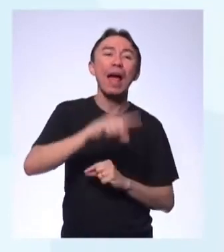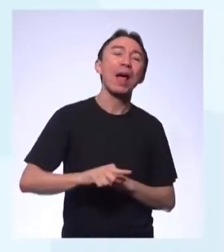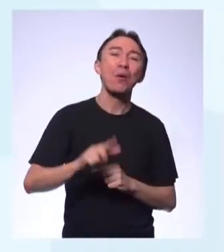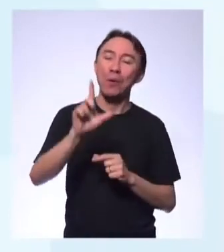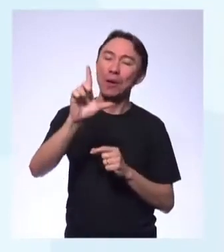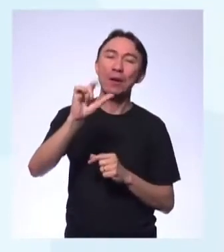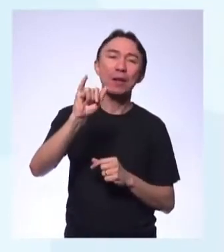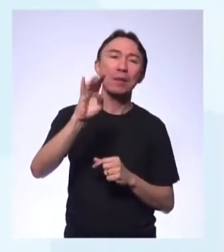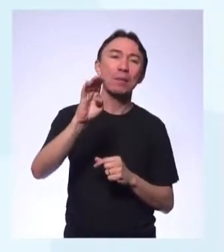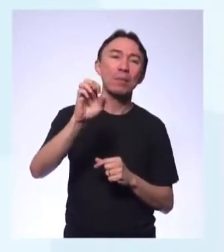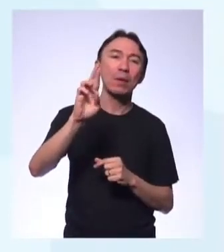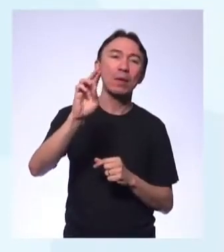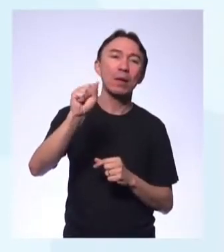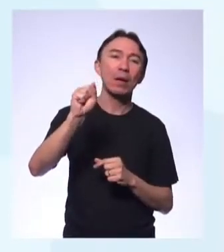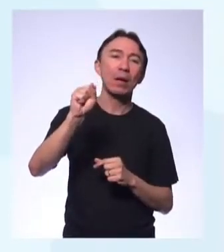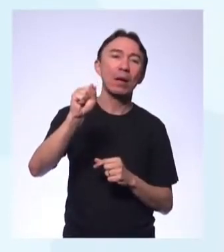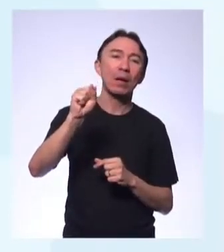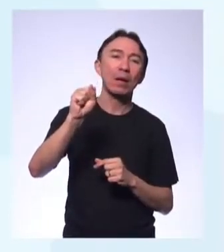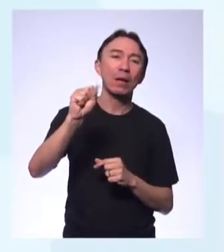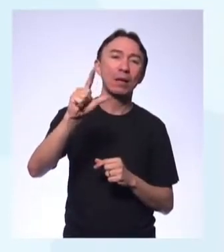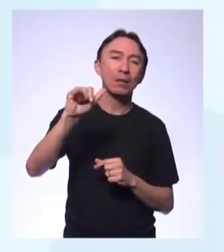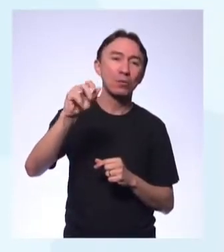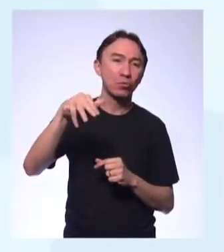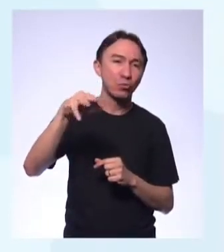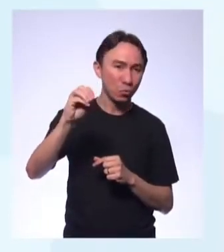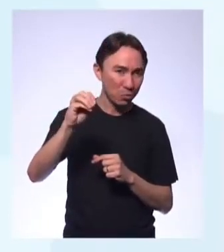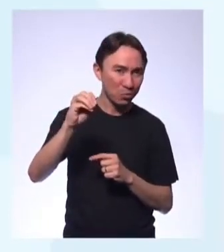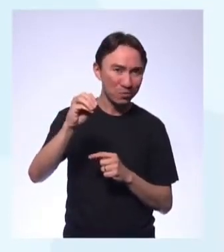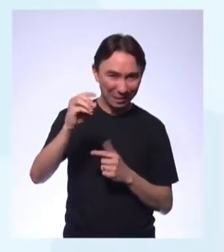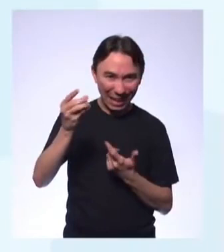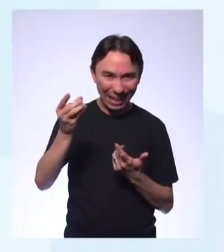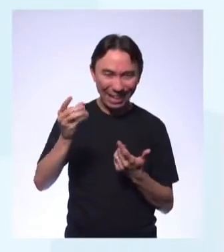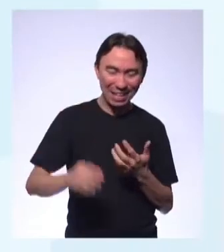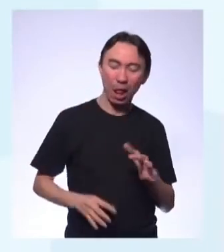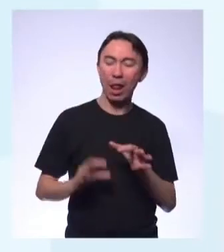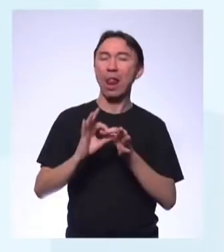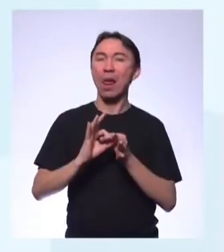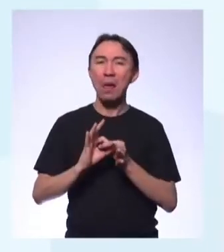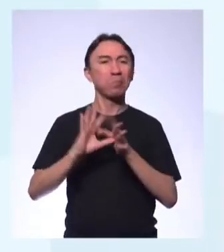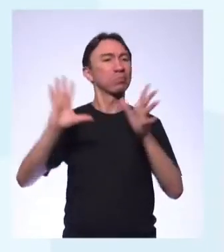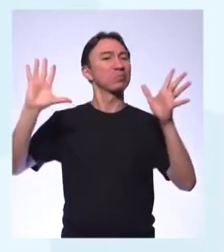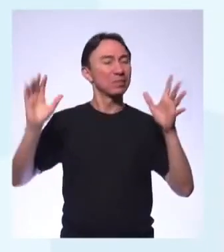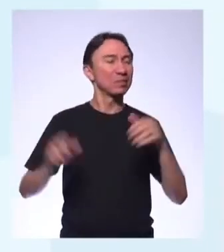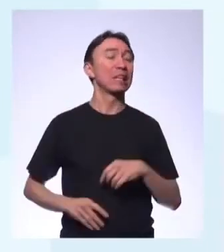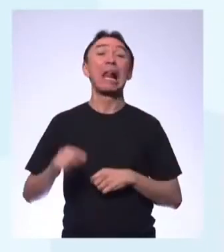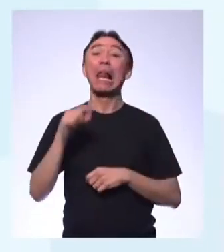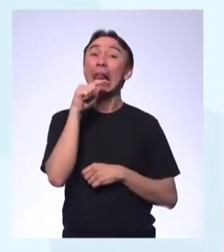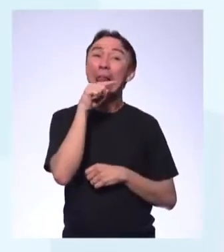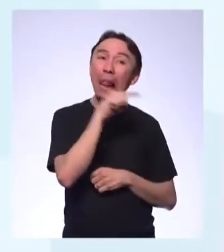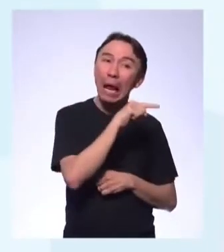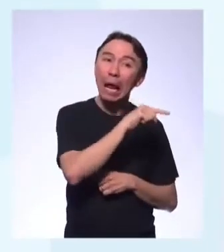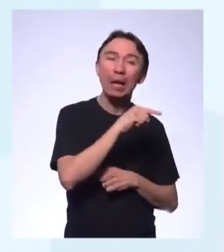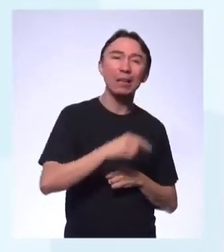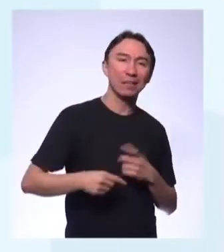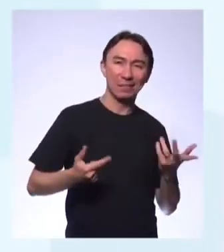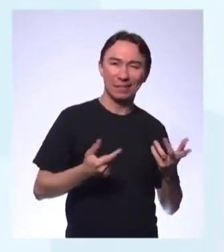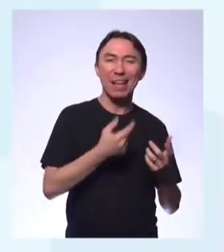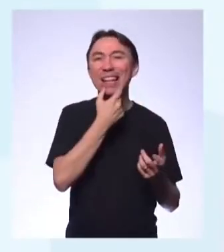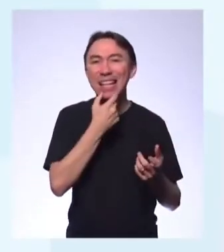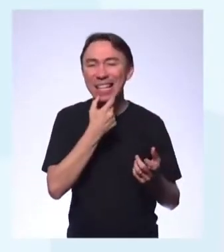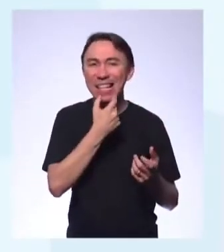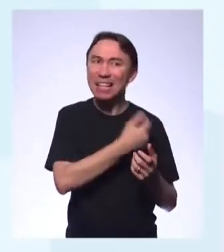iluministas lá do John Locke, né? Isso começa a se tornar prática na Inglaterra, tá? Quem quiser